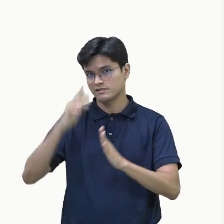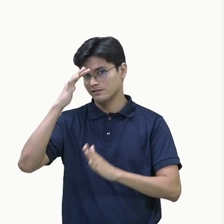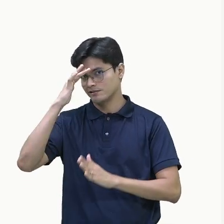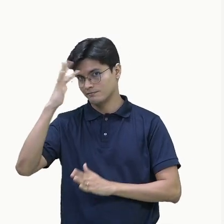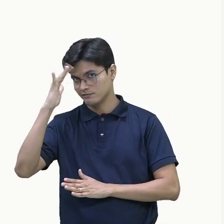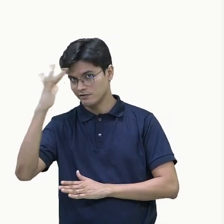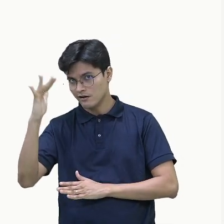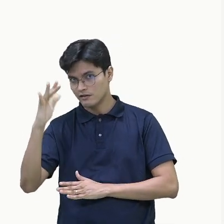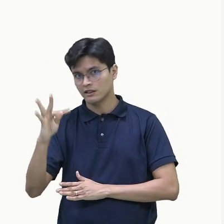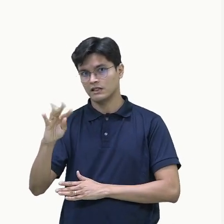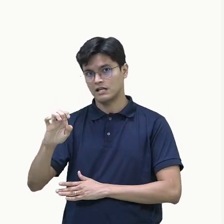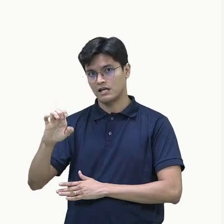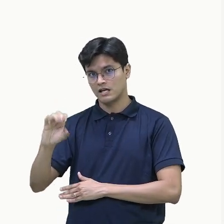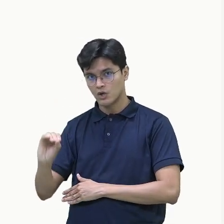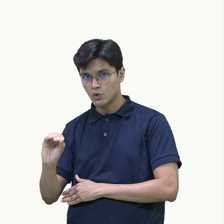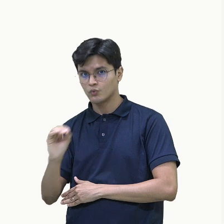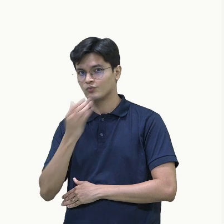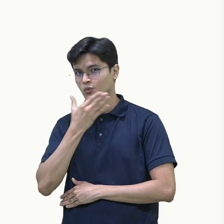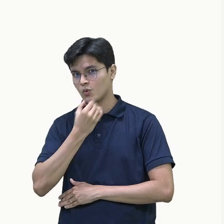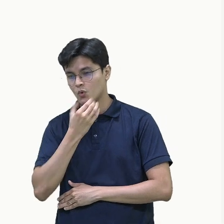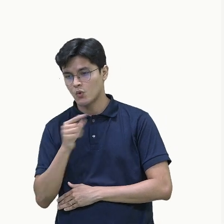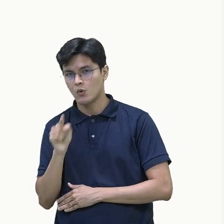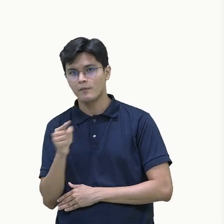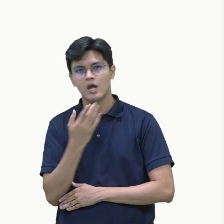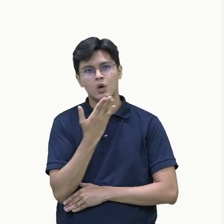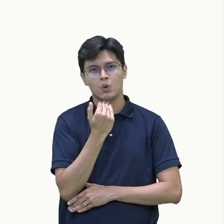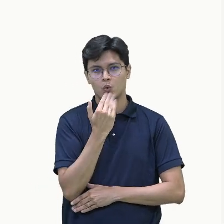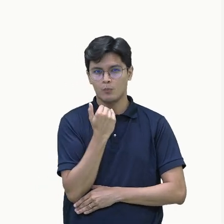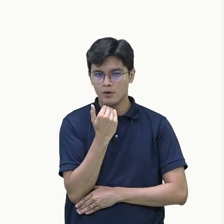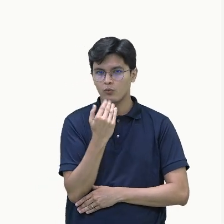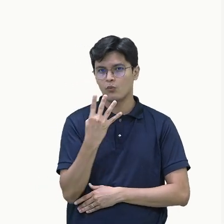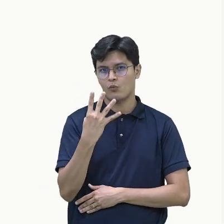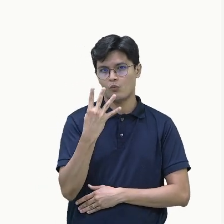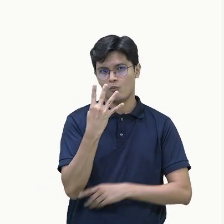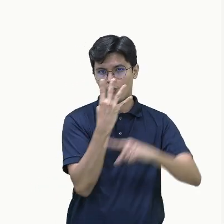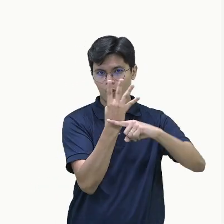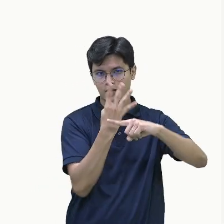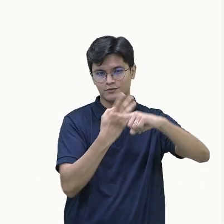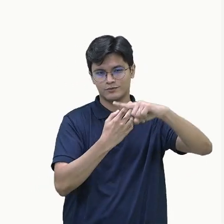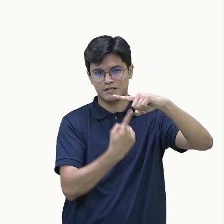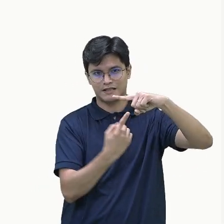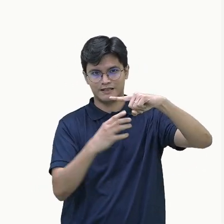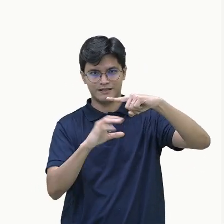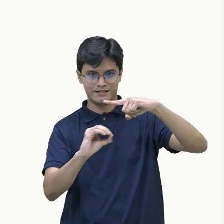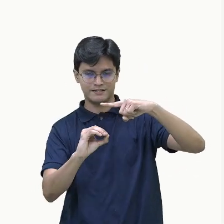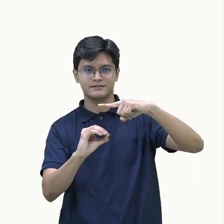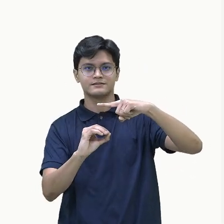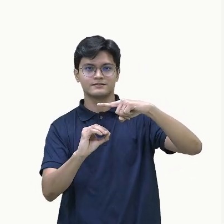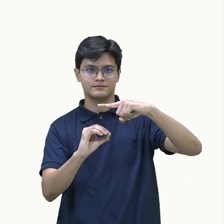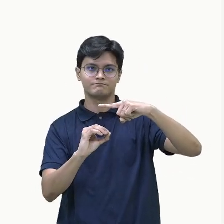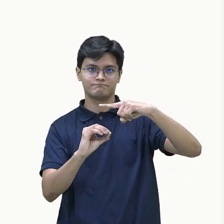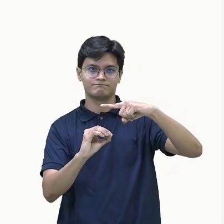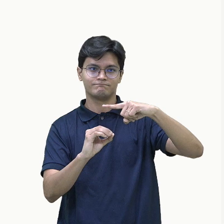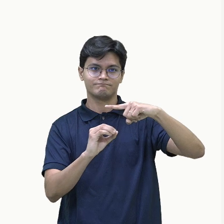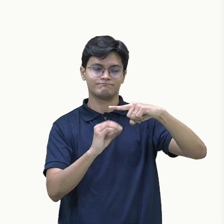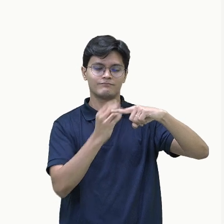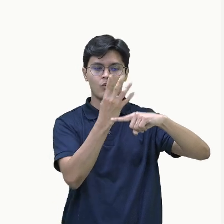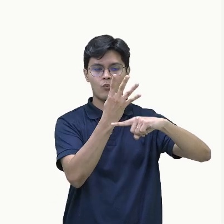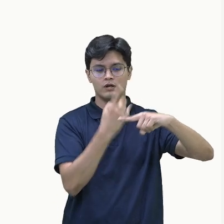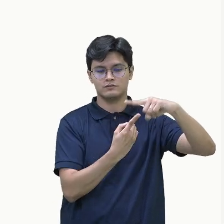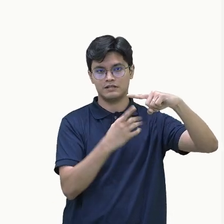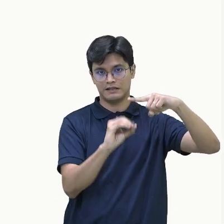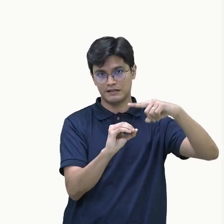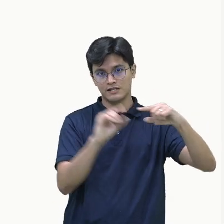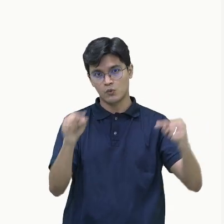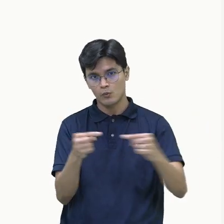ele comeu 4 pedaços de 10. Essa é a fração referente ao quanto o Theo